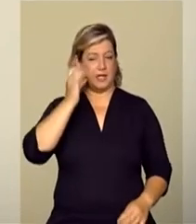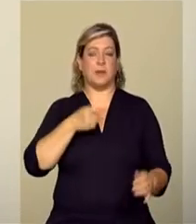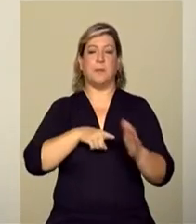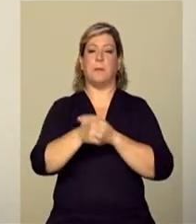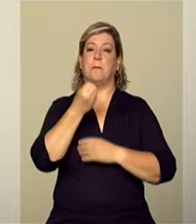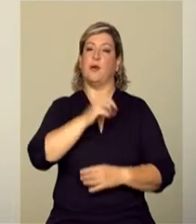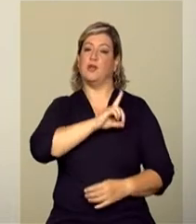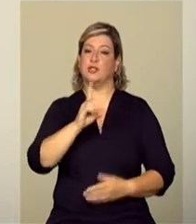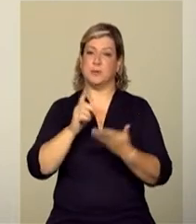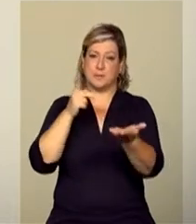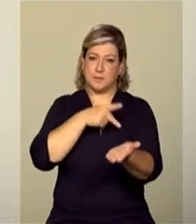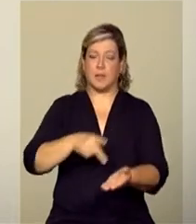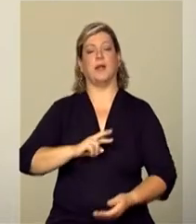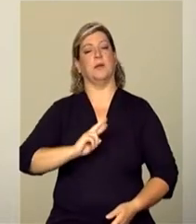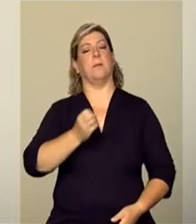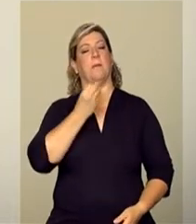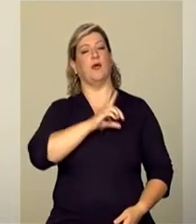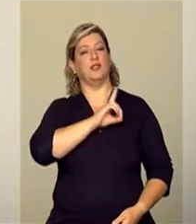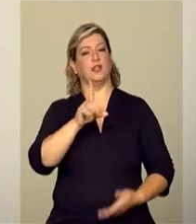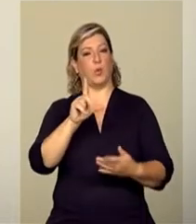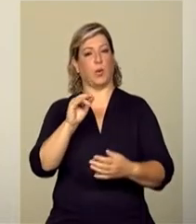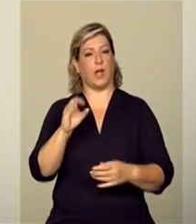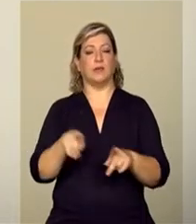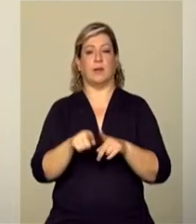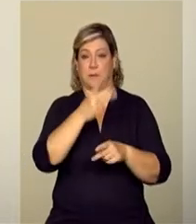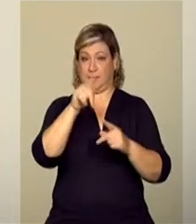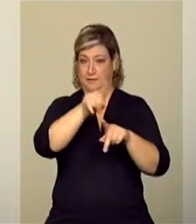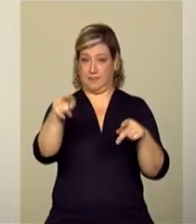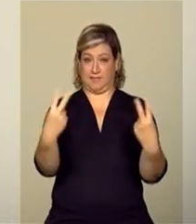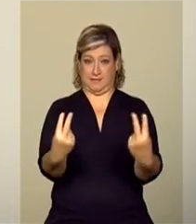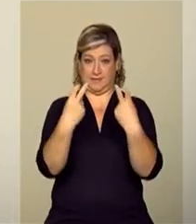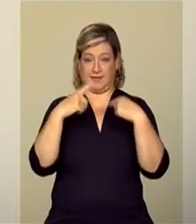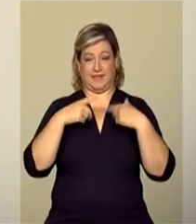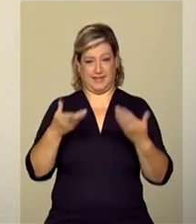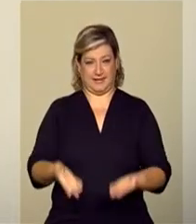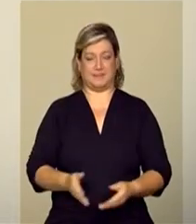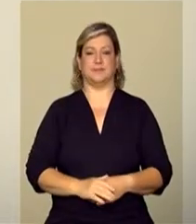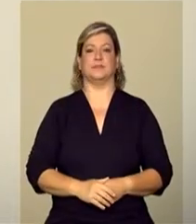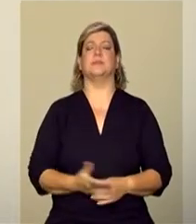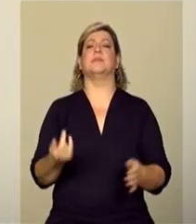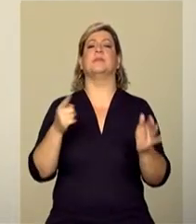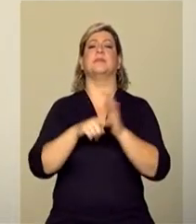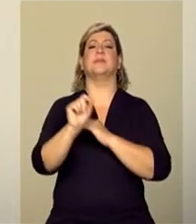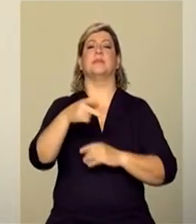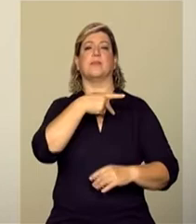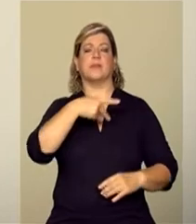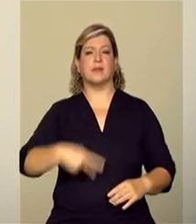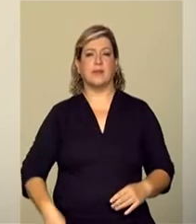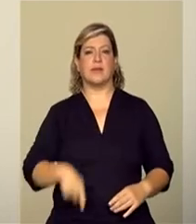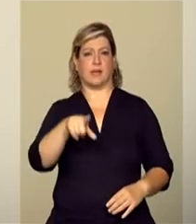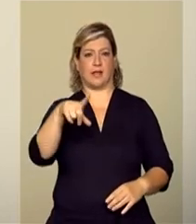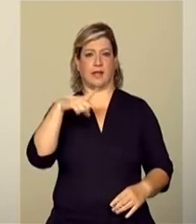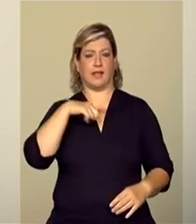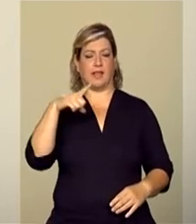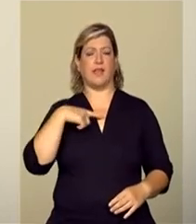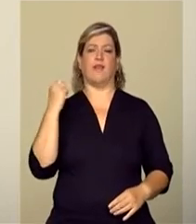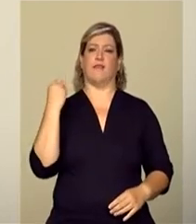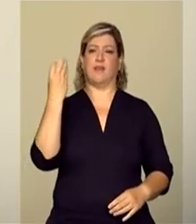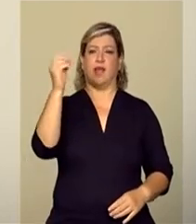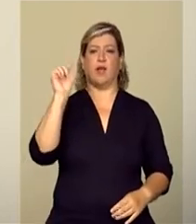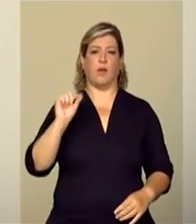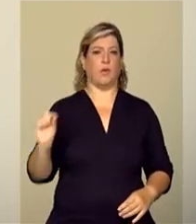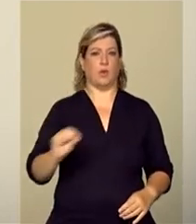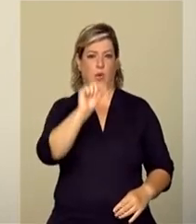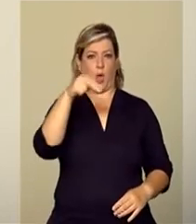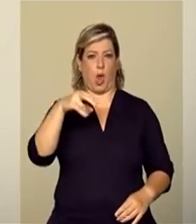presidenta Bom dia Luciano e bom dia para você que nos acompanha aqui no café apresenta a senhora tem viajado pelo nordeste para inaugurar